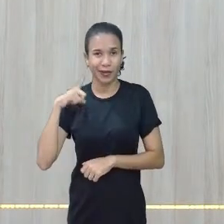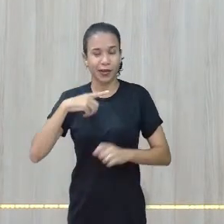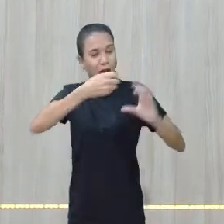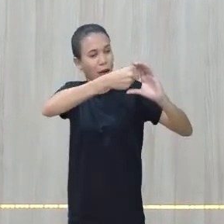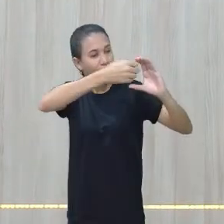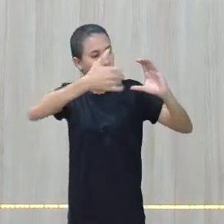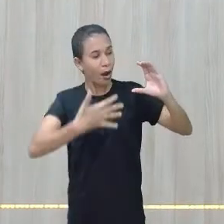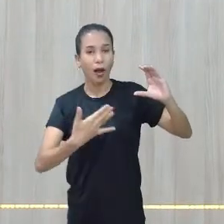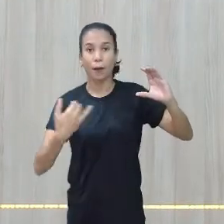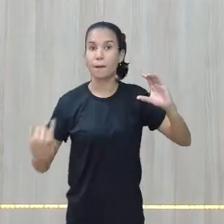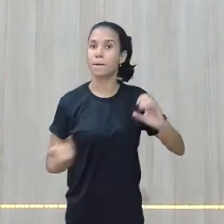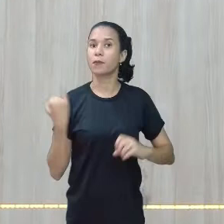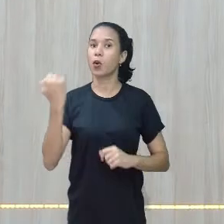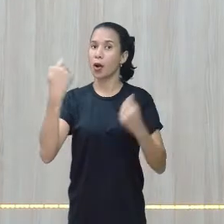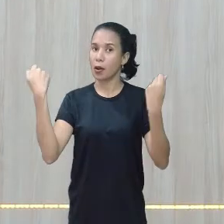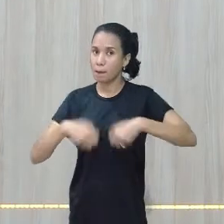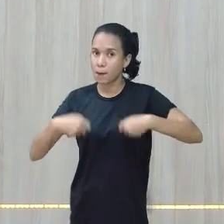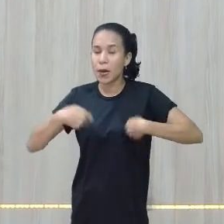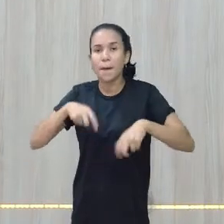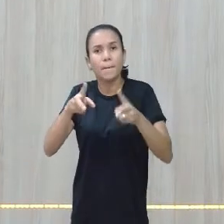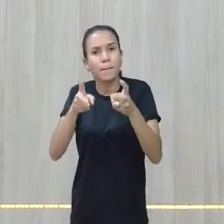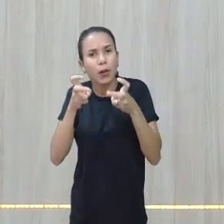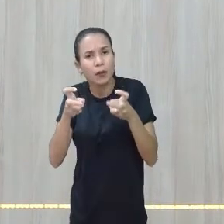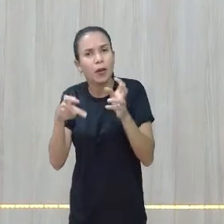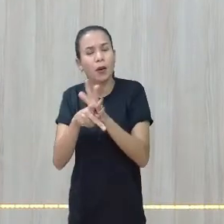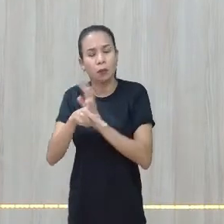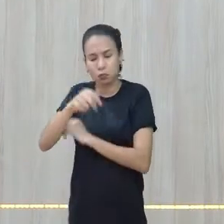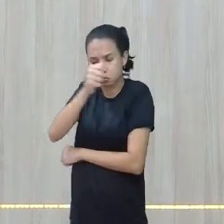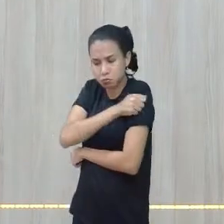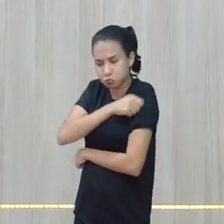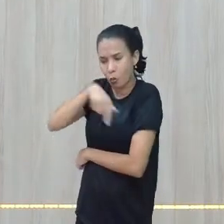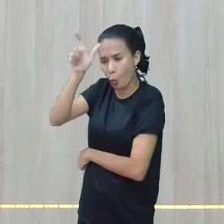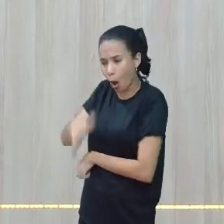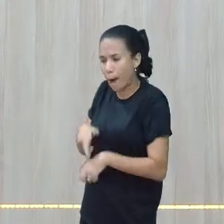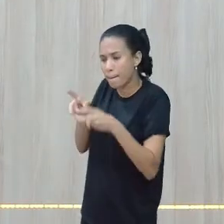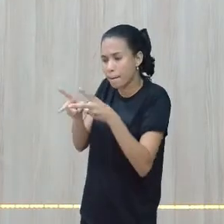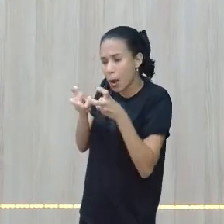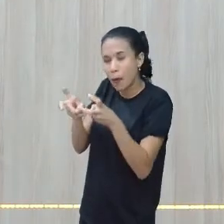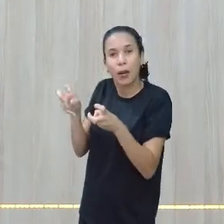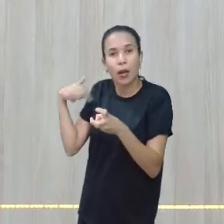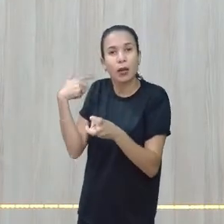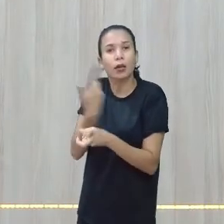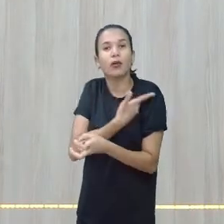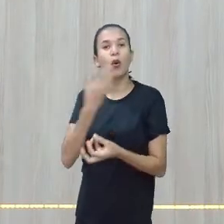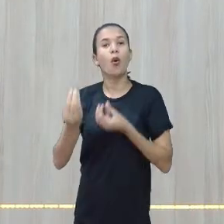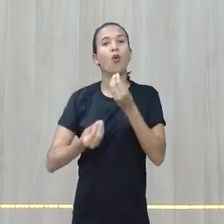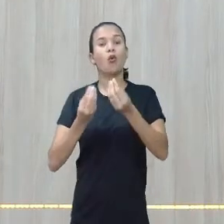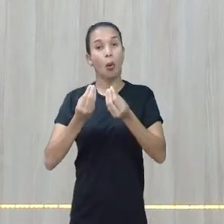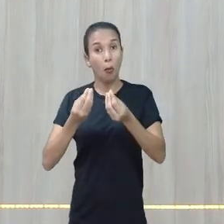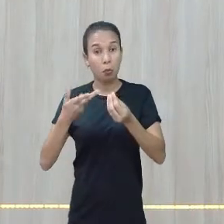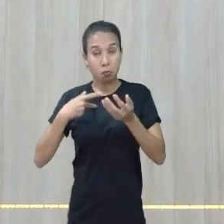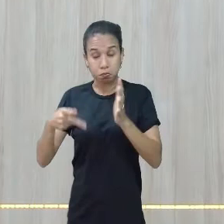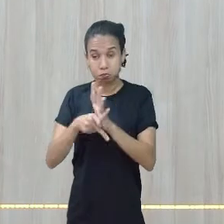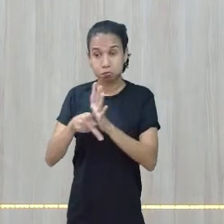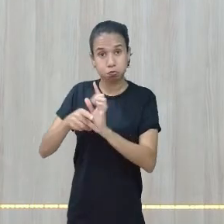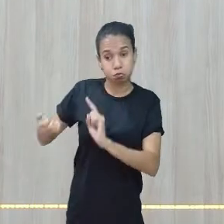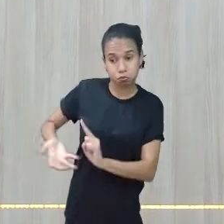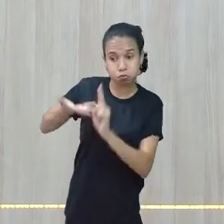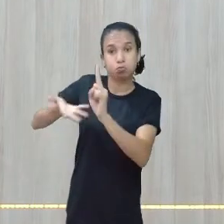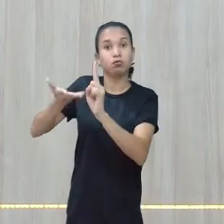características importantes que precisam ser percebidas nesse estudante para que a gente possa, de forma muito